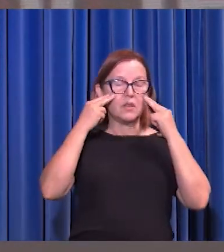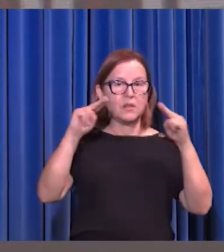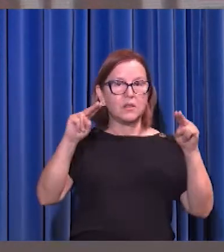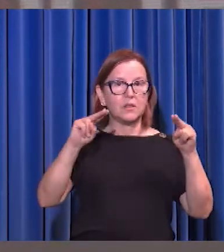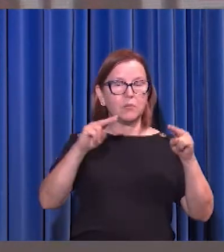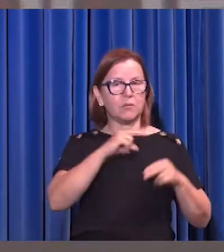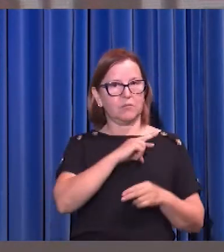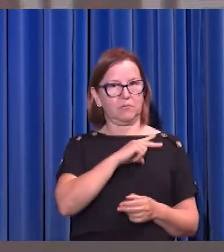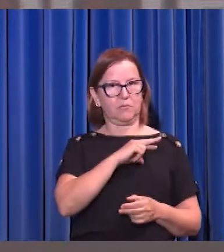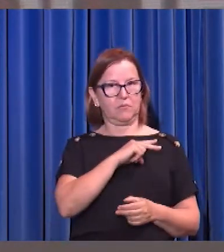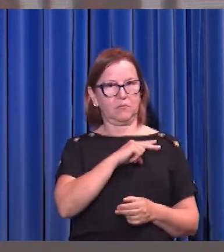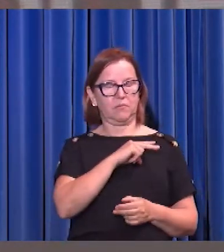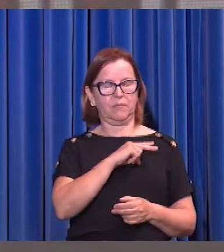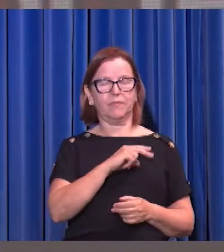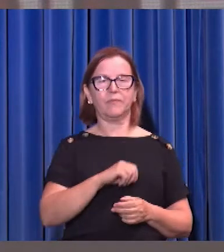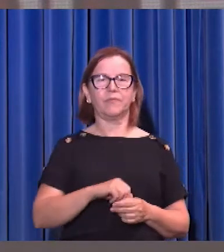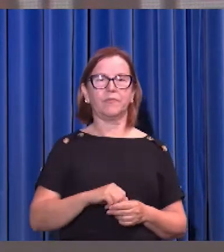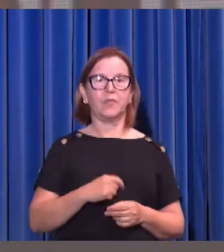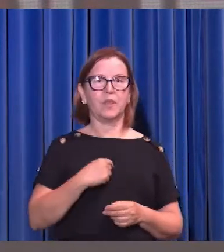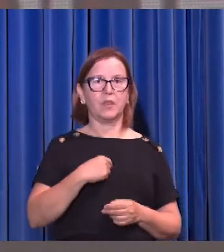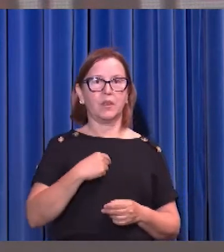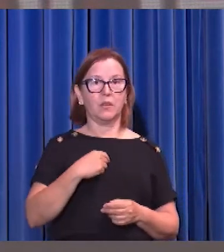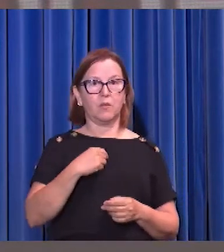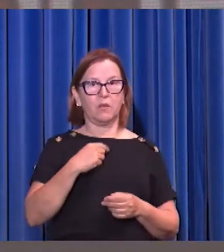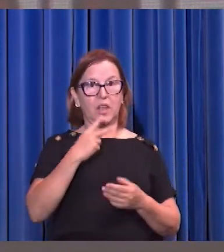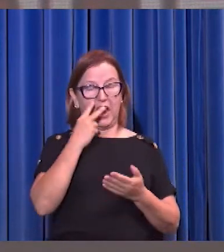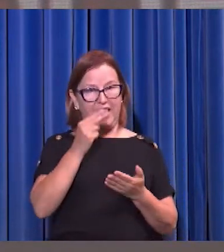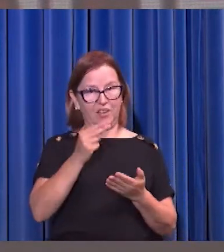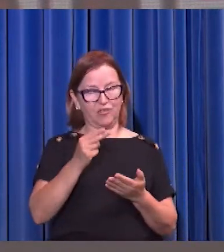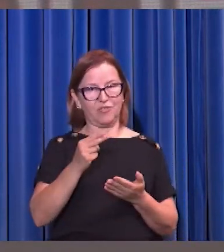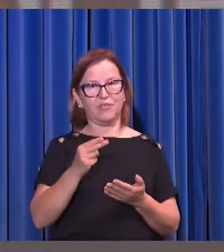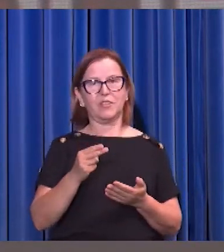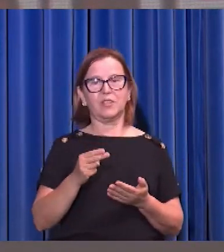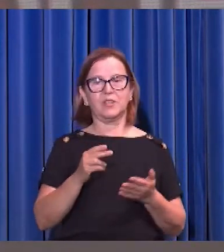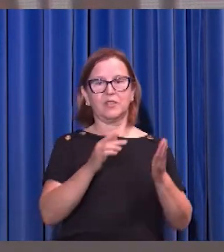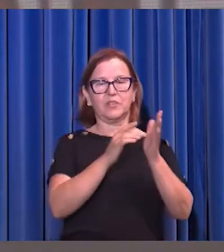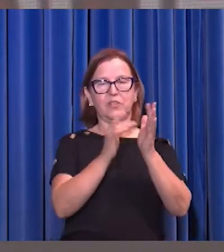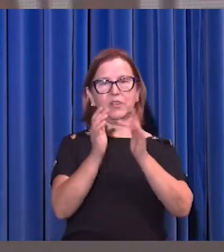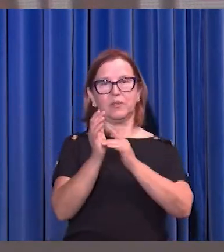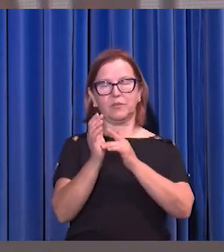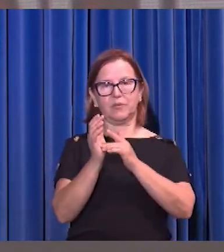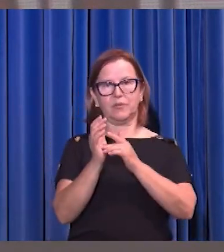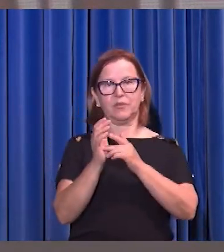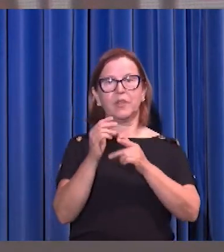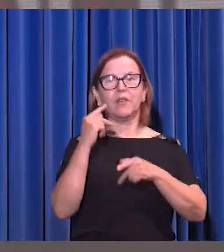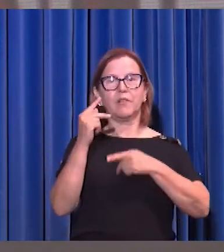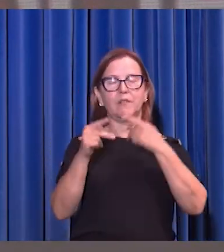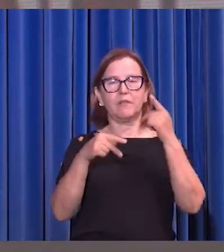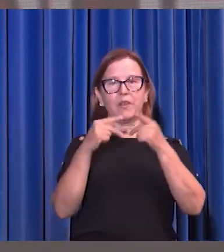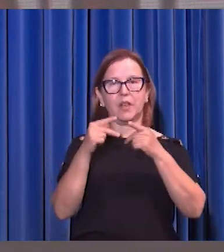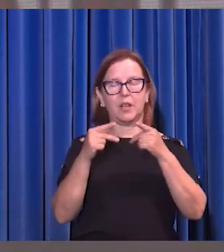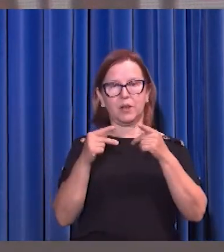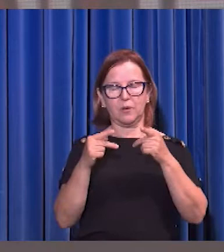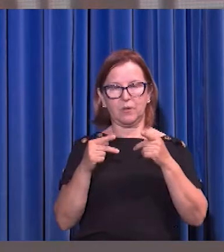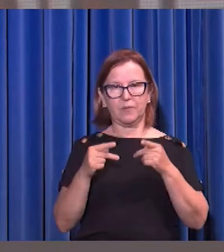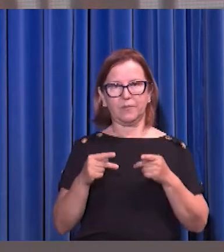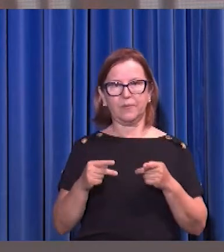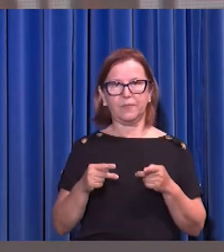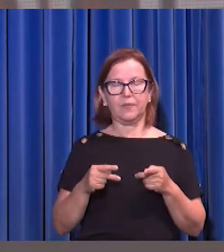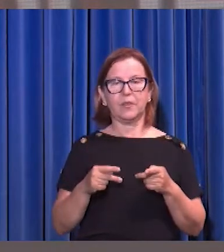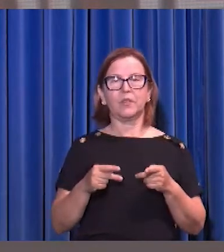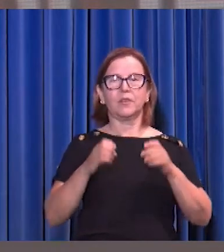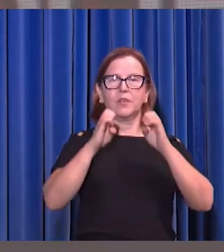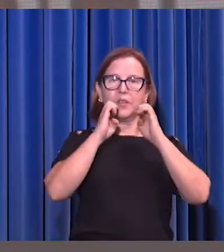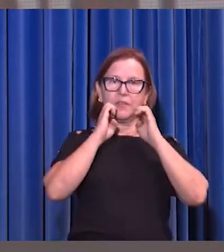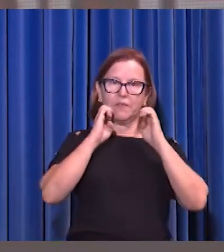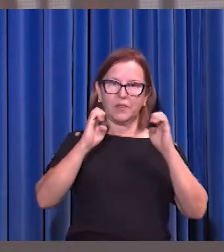pessoal. Então eu creio que quando Jesus se referiu a isso, ele estava falando disto aqui. O Evangelho